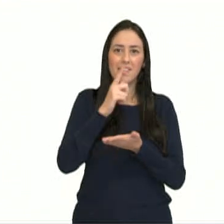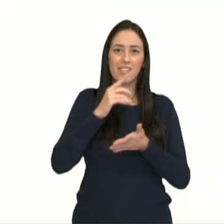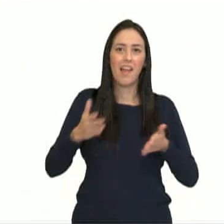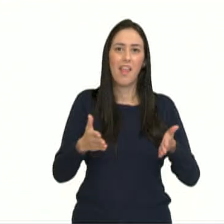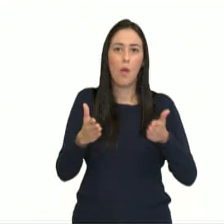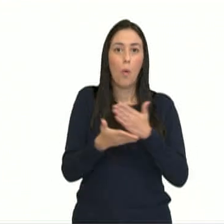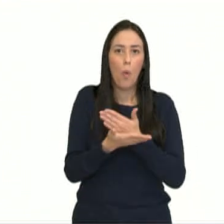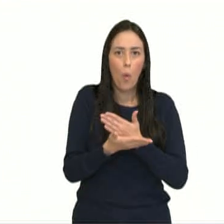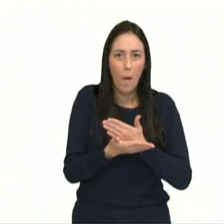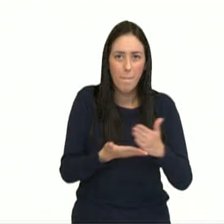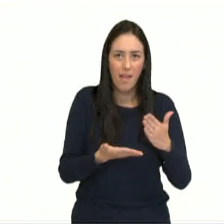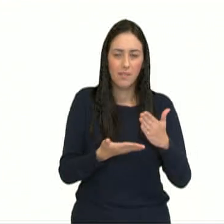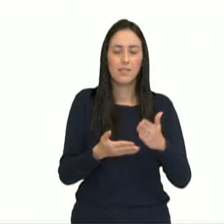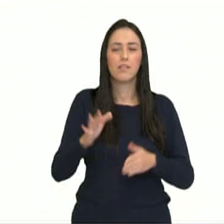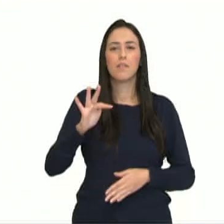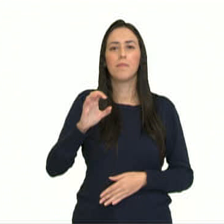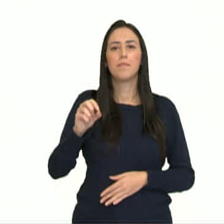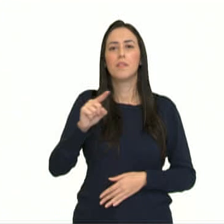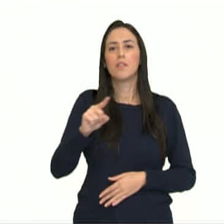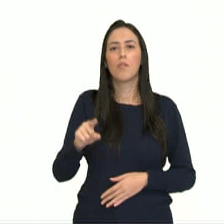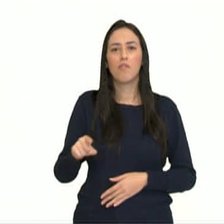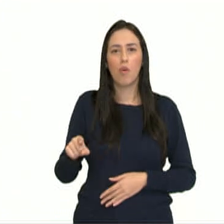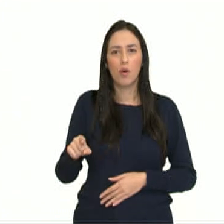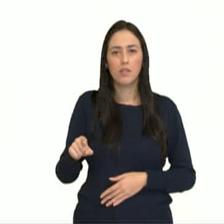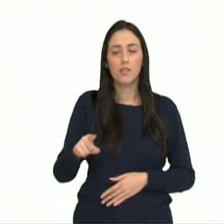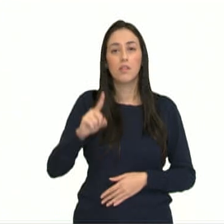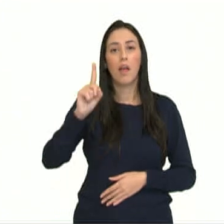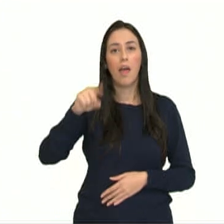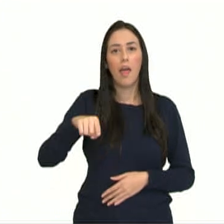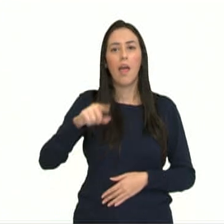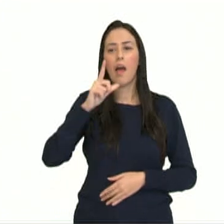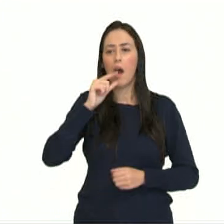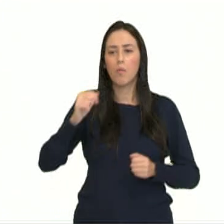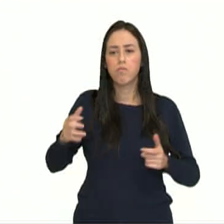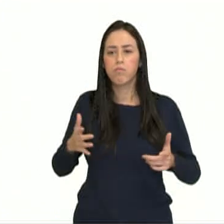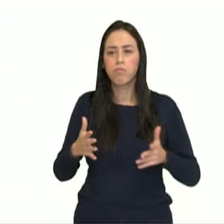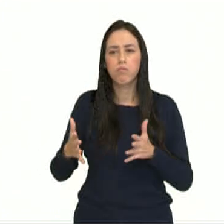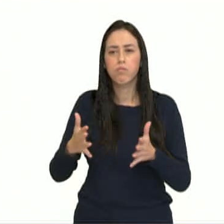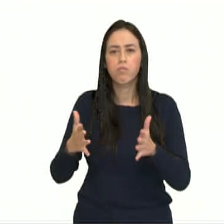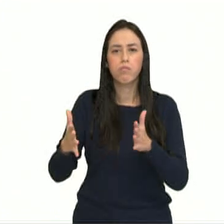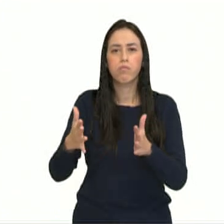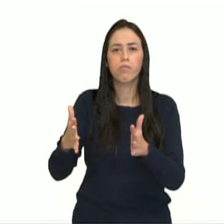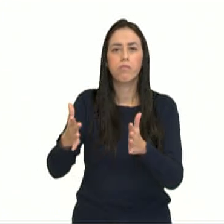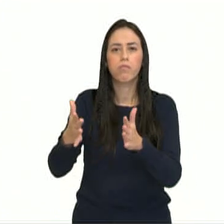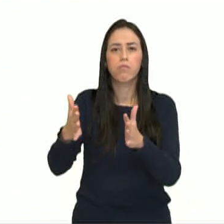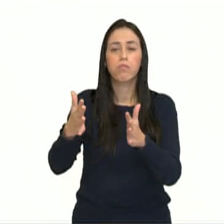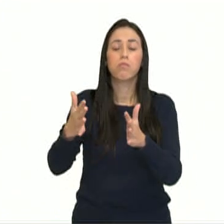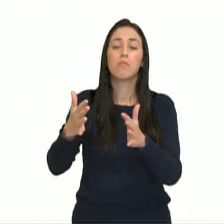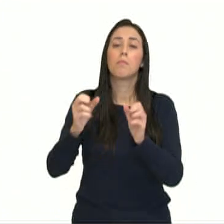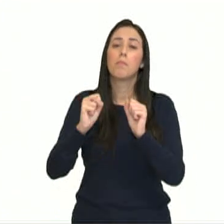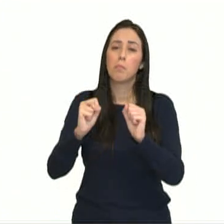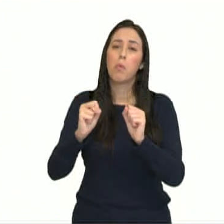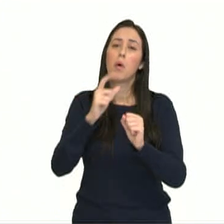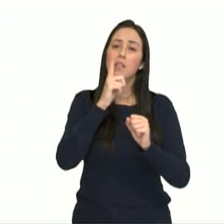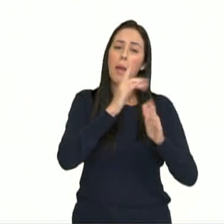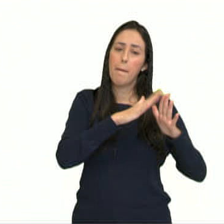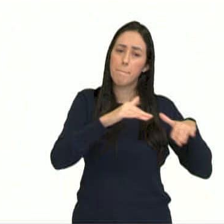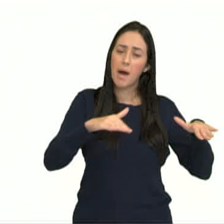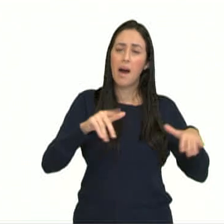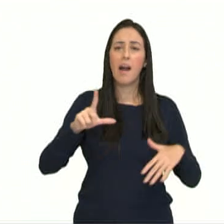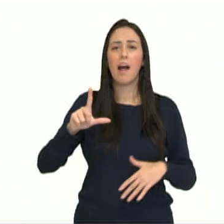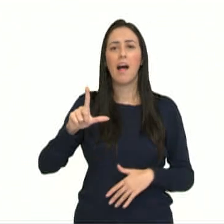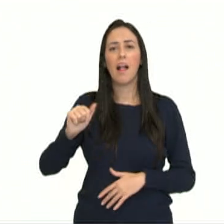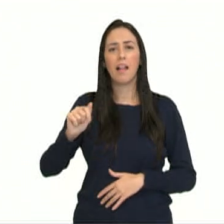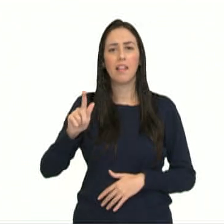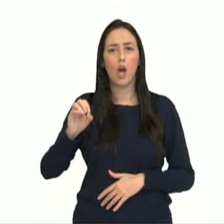rio. Olha aí o que é foz. Ponto de desaguamento de um rio, que pode ser feito no mar, numa lagoa ou em um